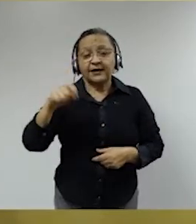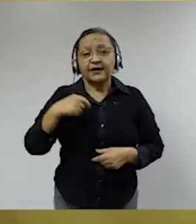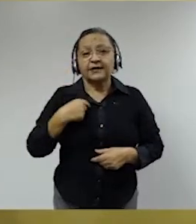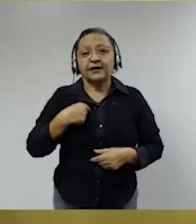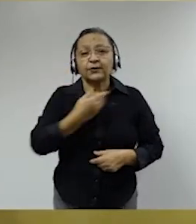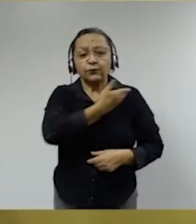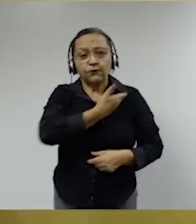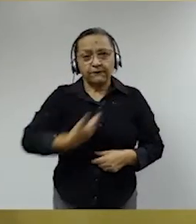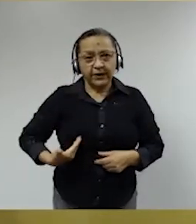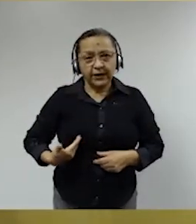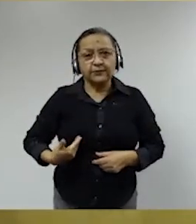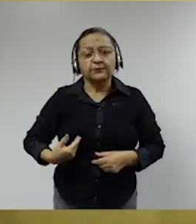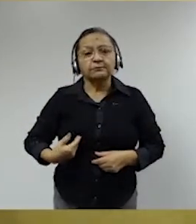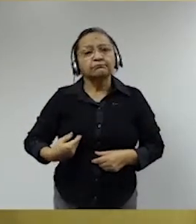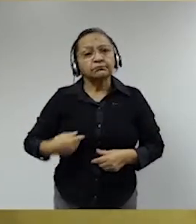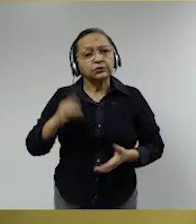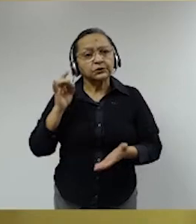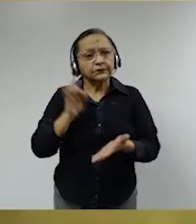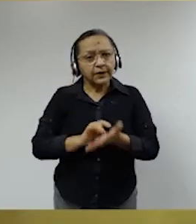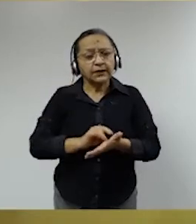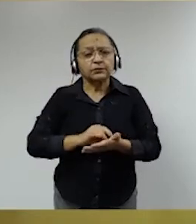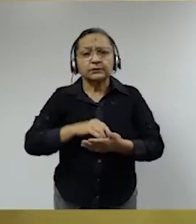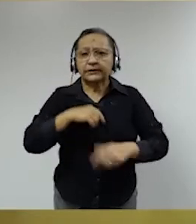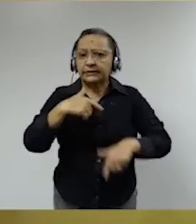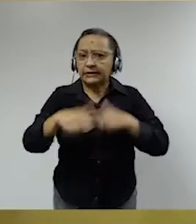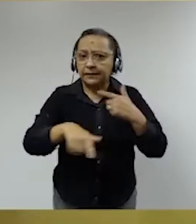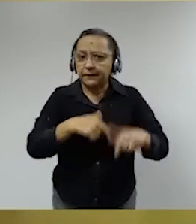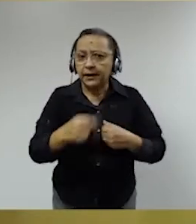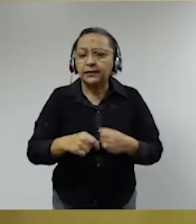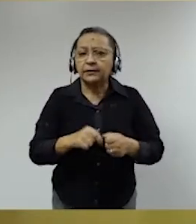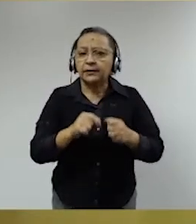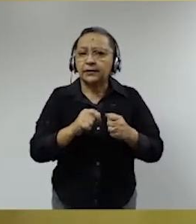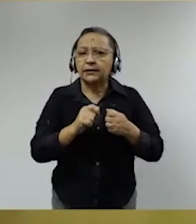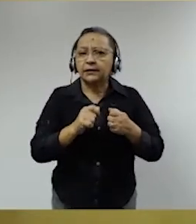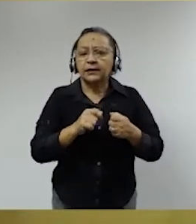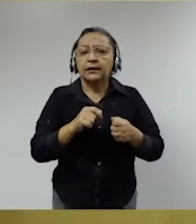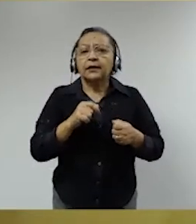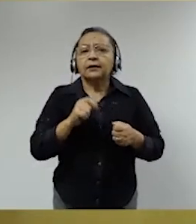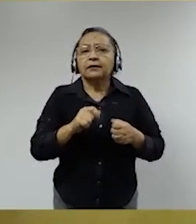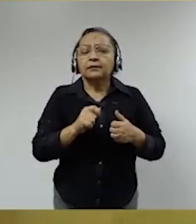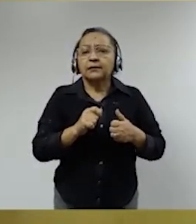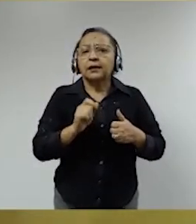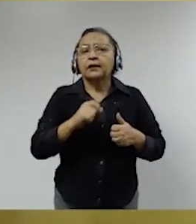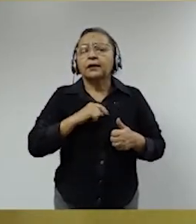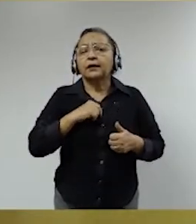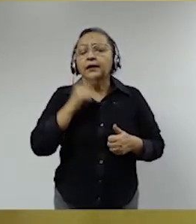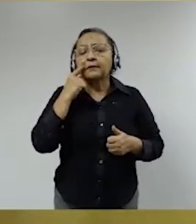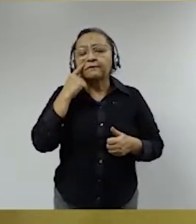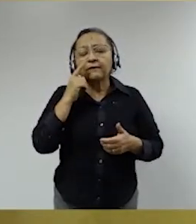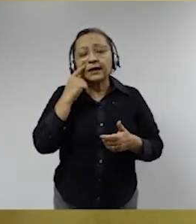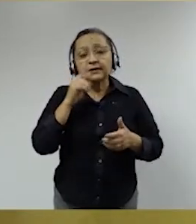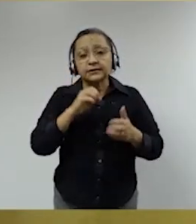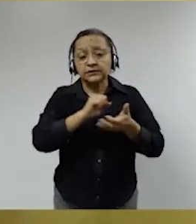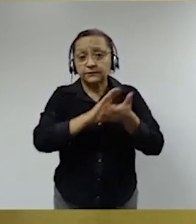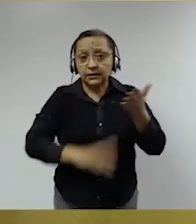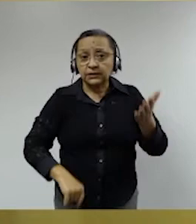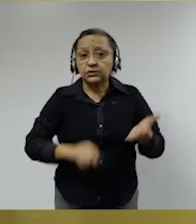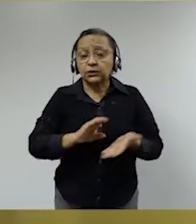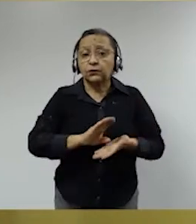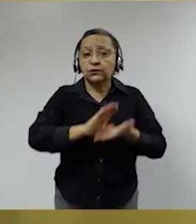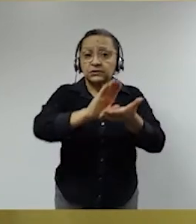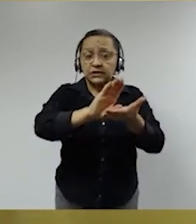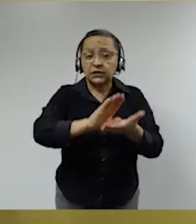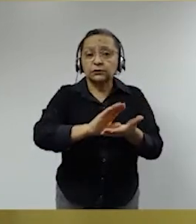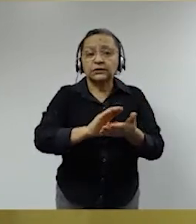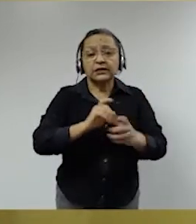Estado exerça, por meio e aí quem exerce essa atividade é o Conselho Administrativo de Defesa Econômica, zelar